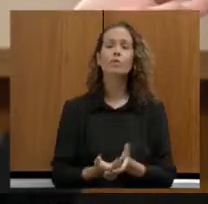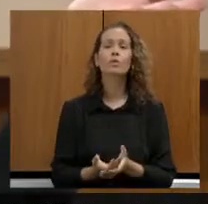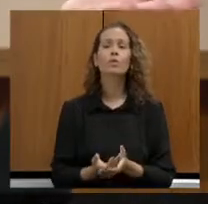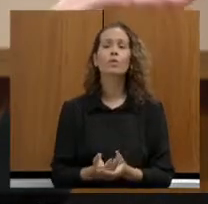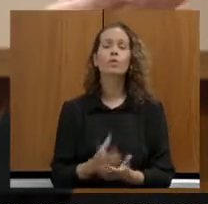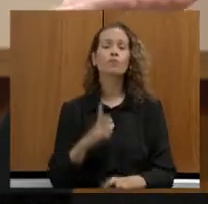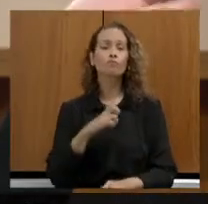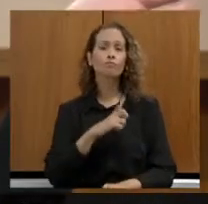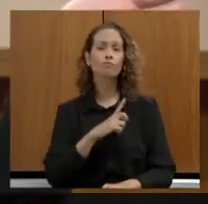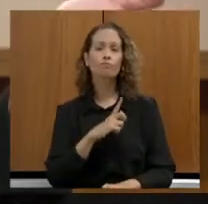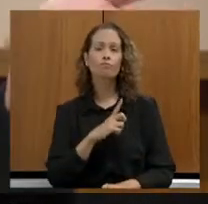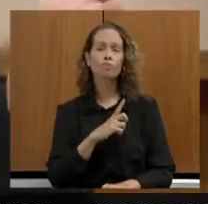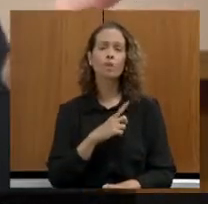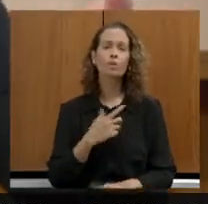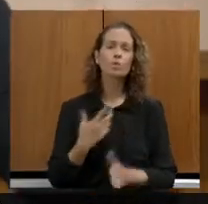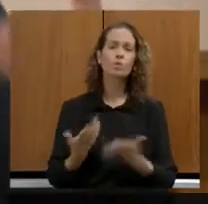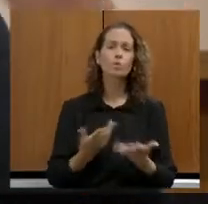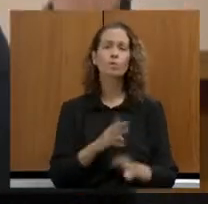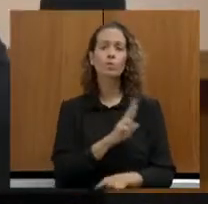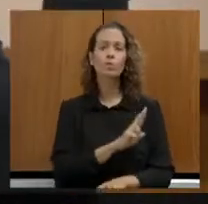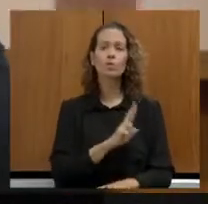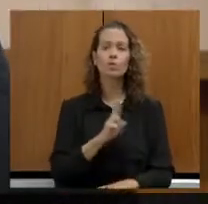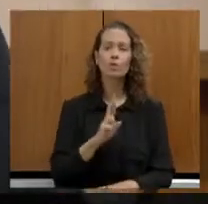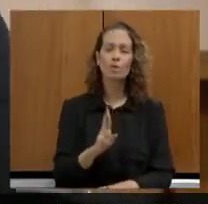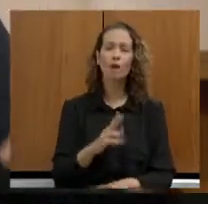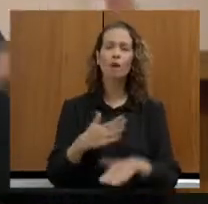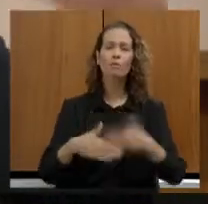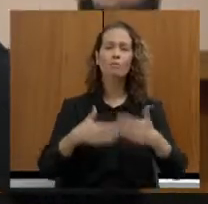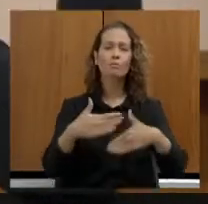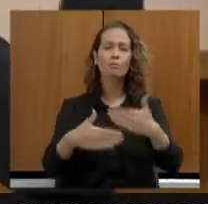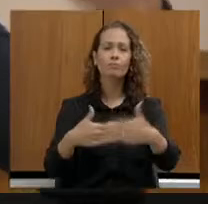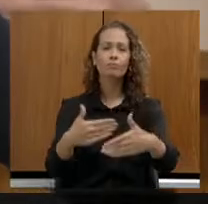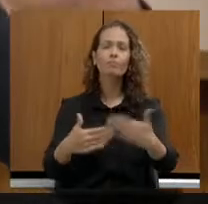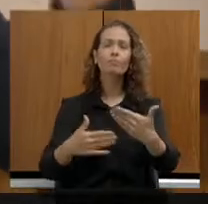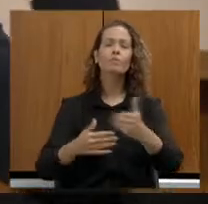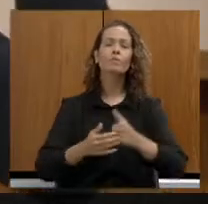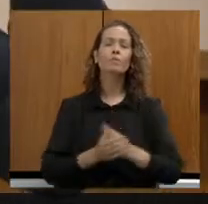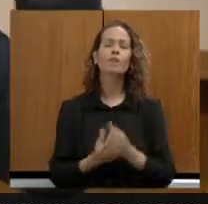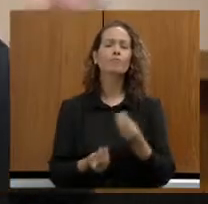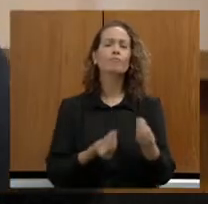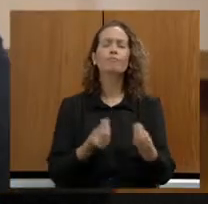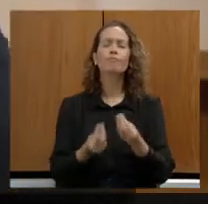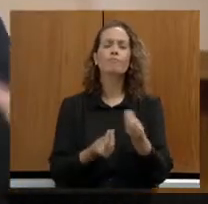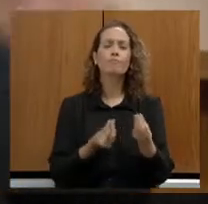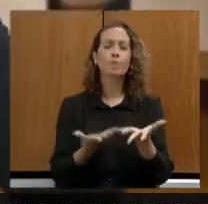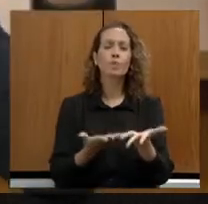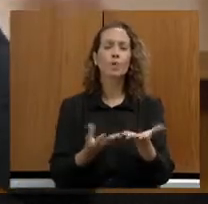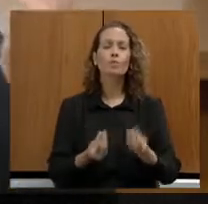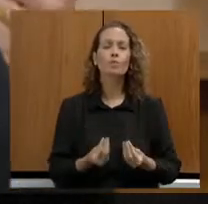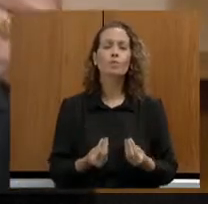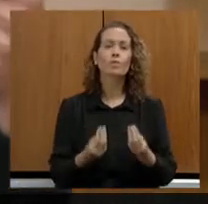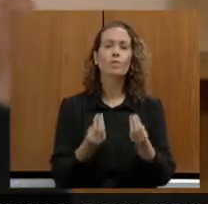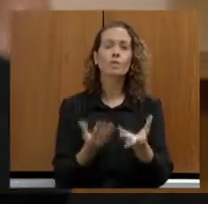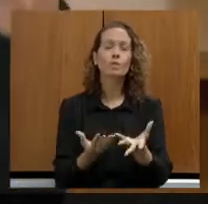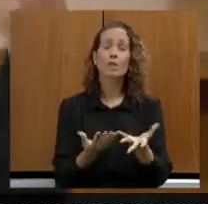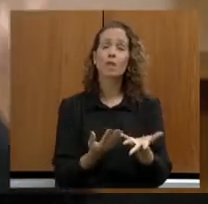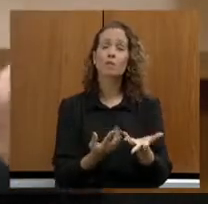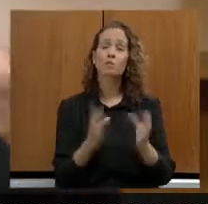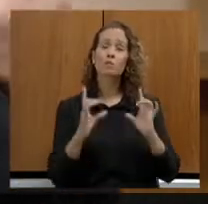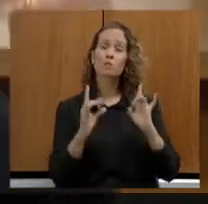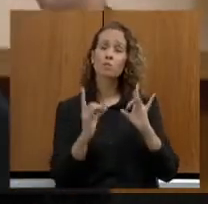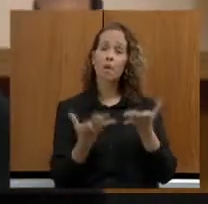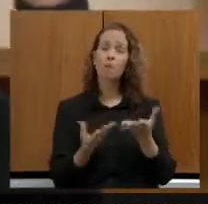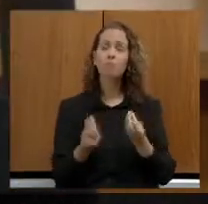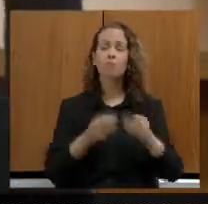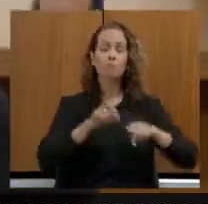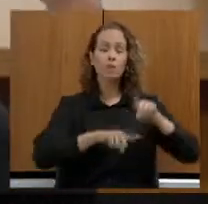uma maior o maior processo de devolução da né de entrega de devolução do material